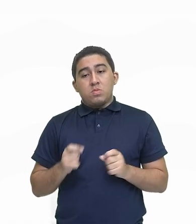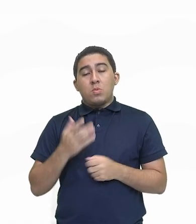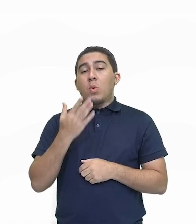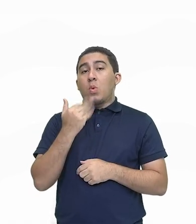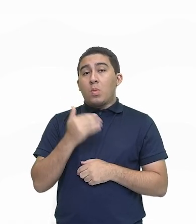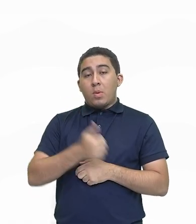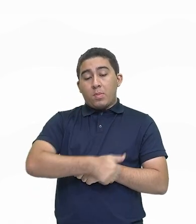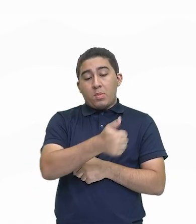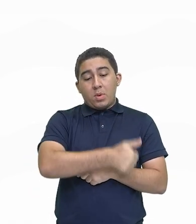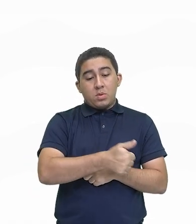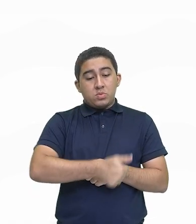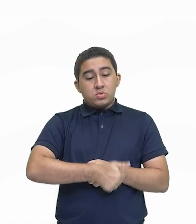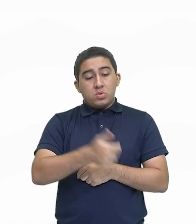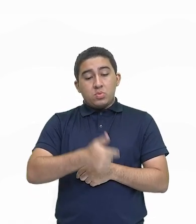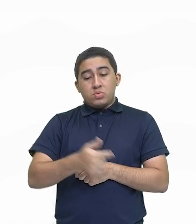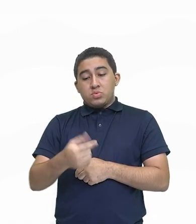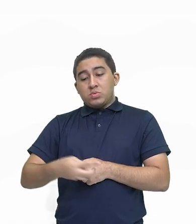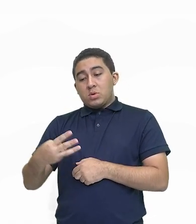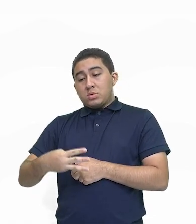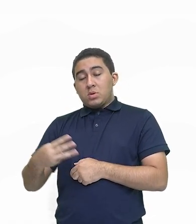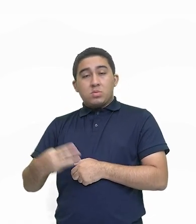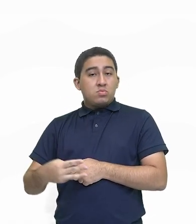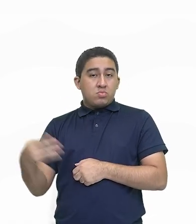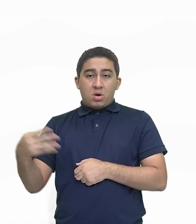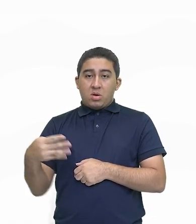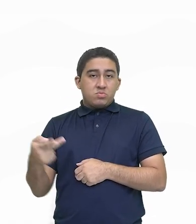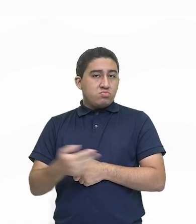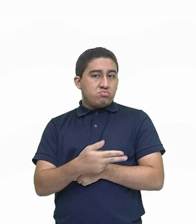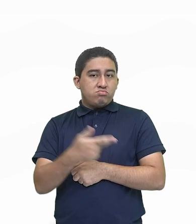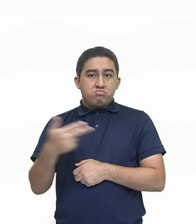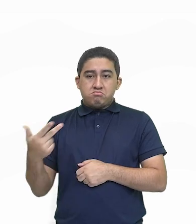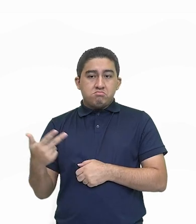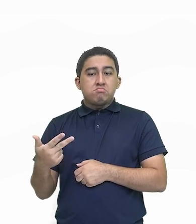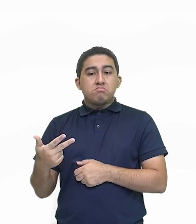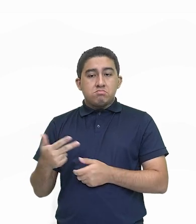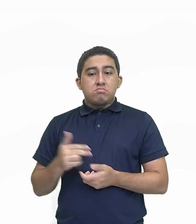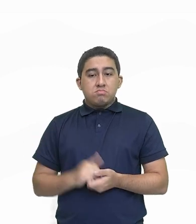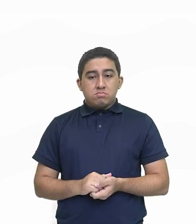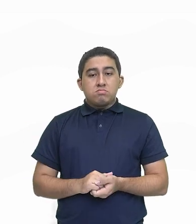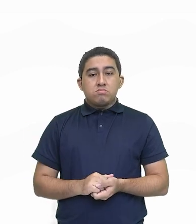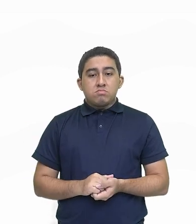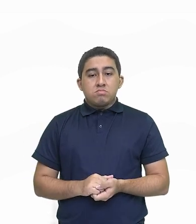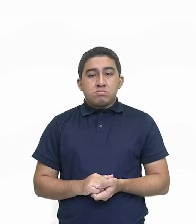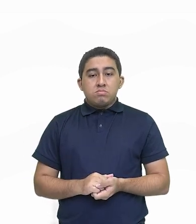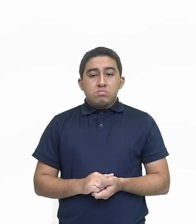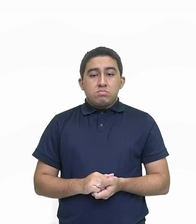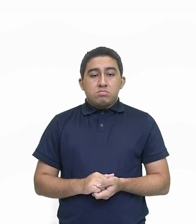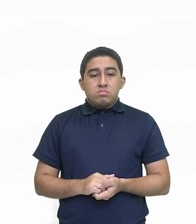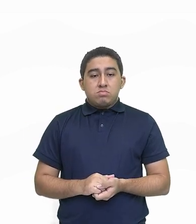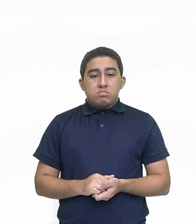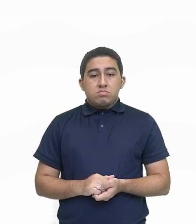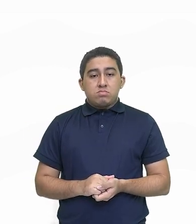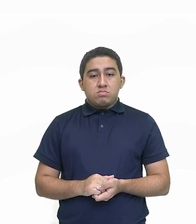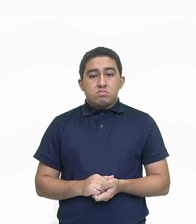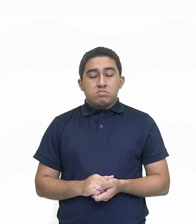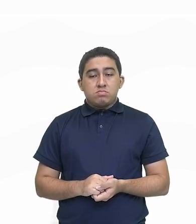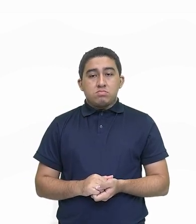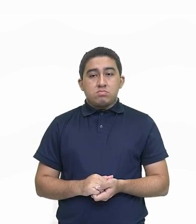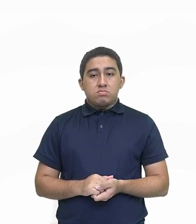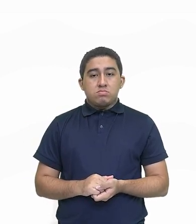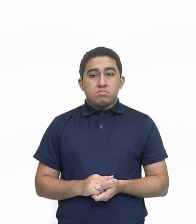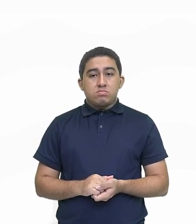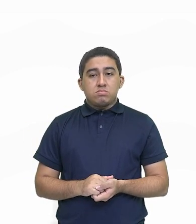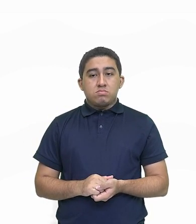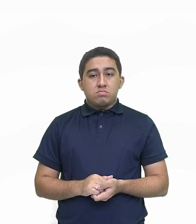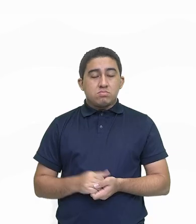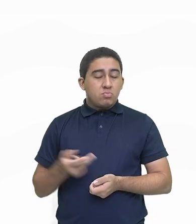consumidor primário, ou mais superior, o consumidor secundário, ou ainda outro nível superior, consumidor terciário.